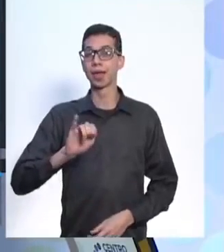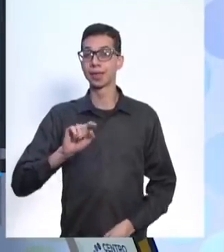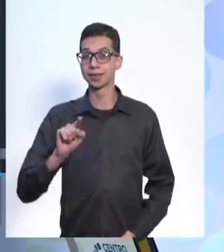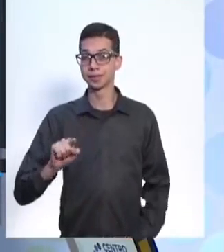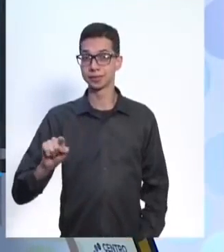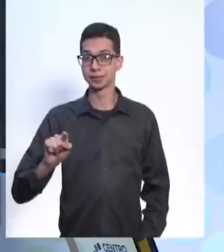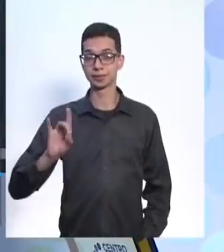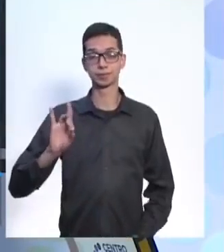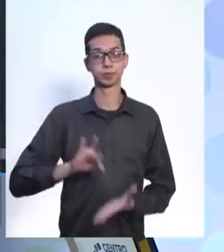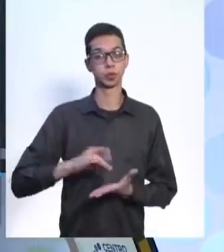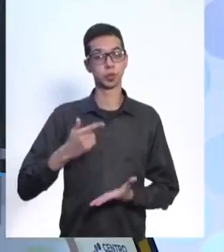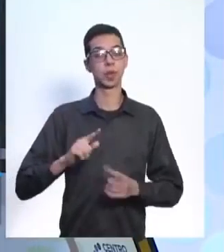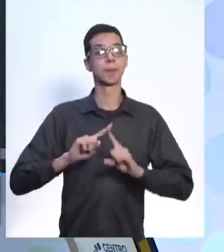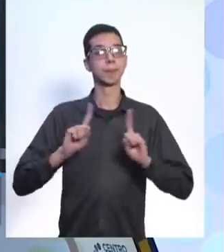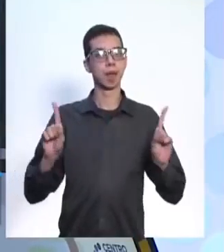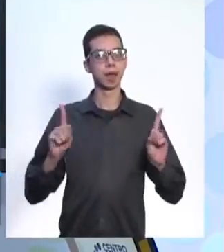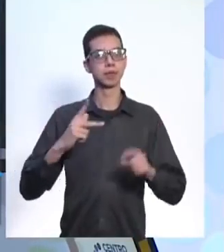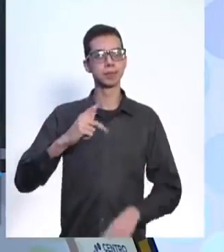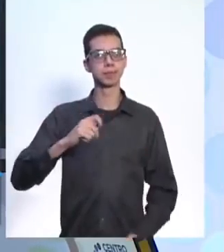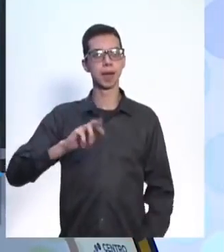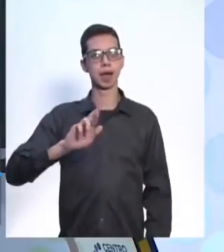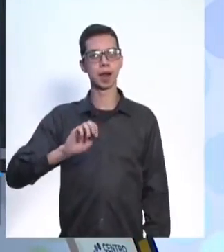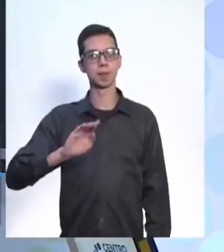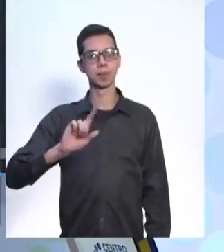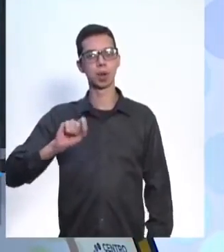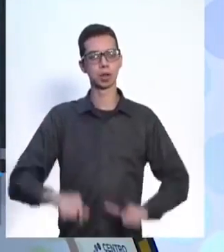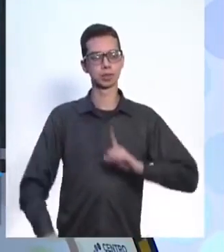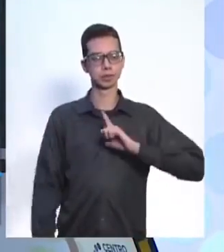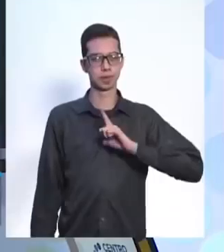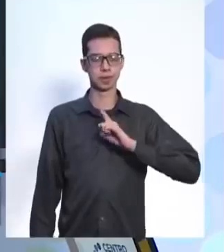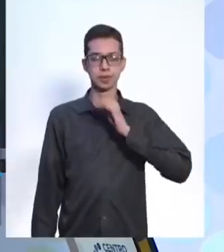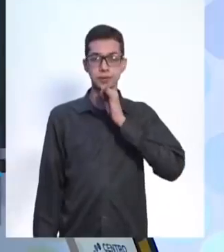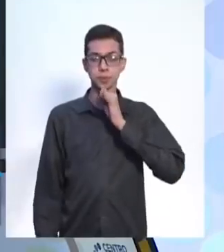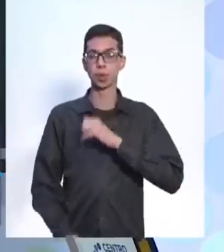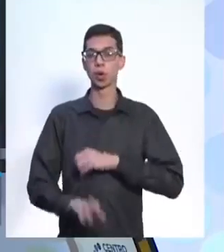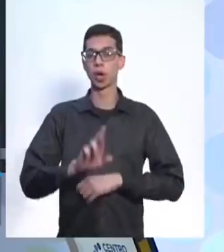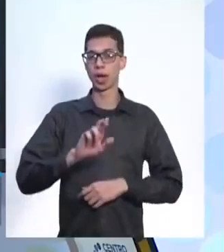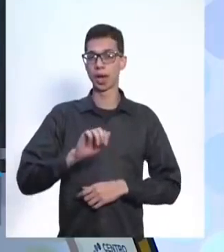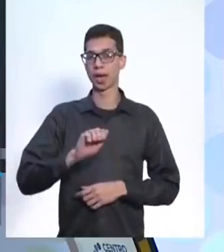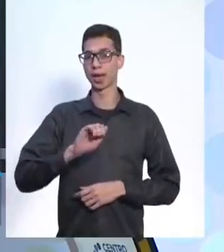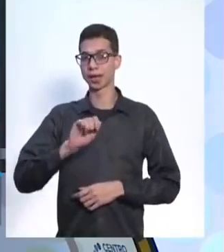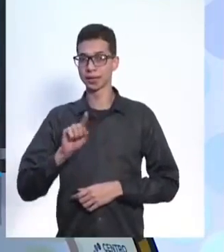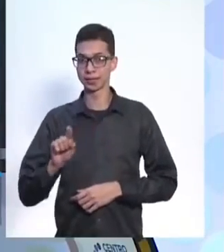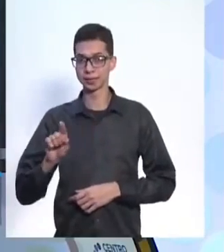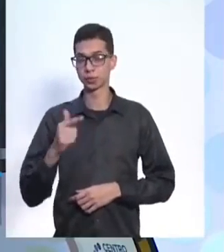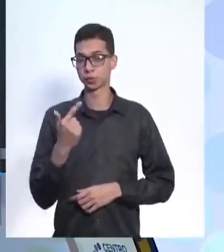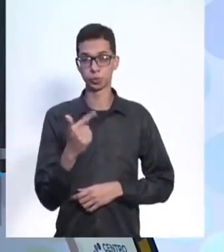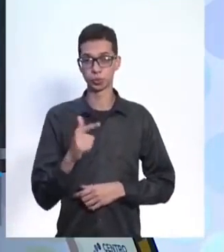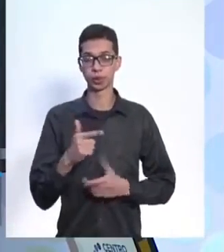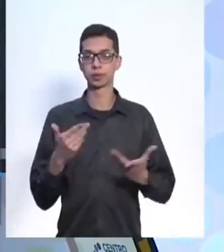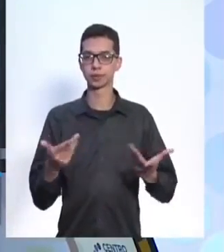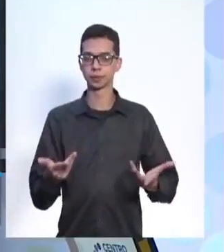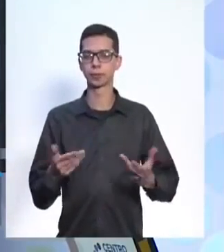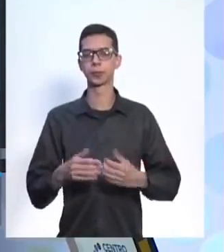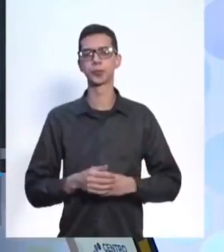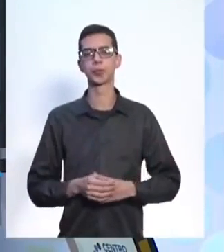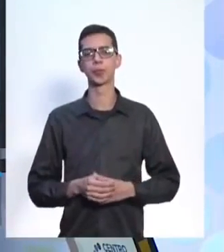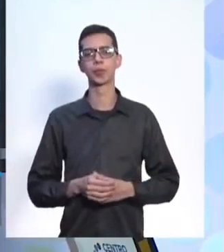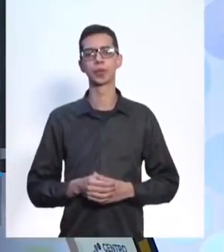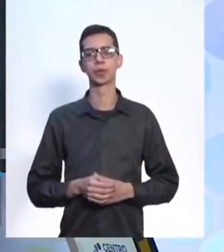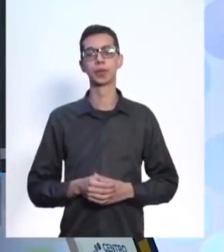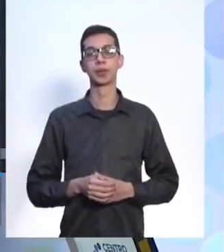a parábola, né? Não existe a raiz, quer dizer que ela não vai cruzar o eixo x. Então, ou ela vai